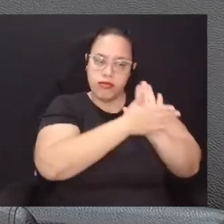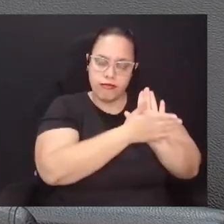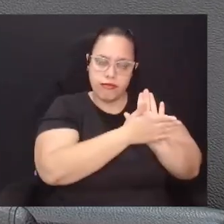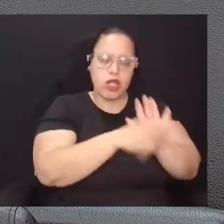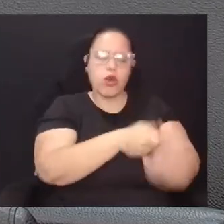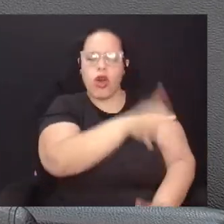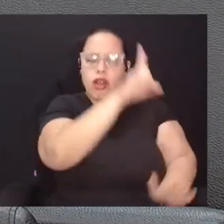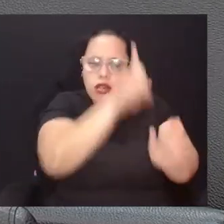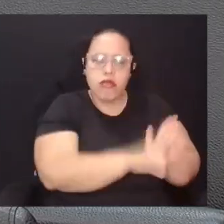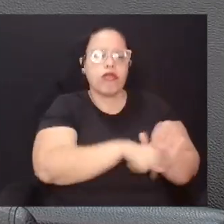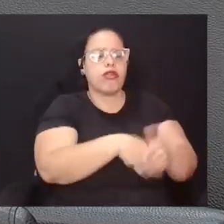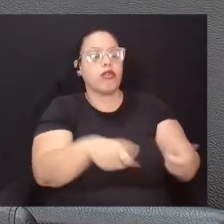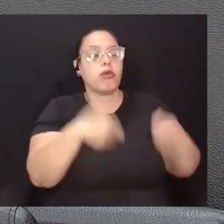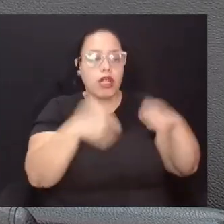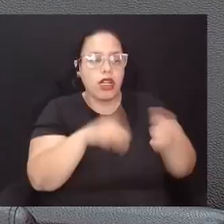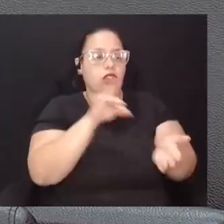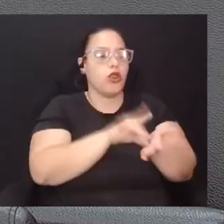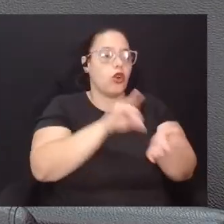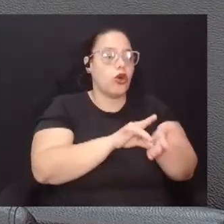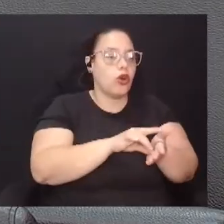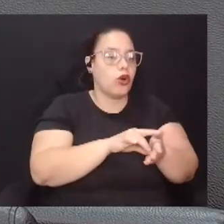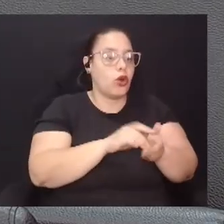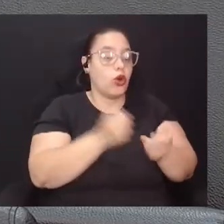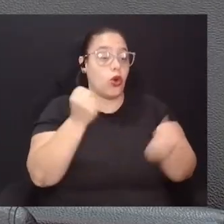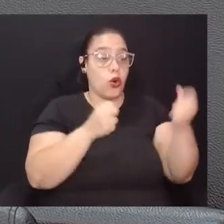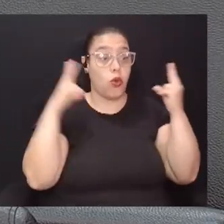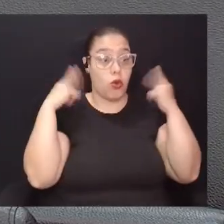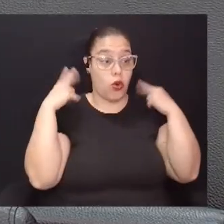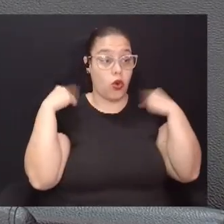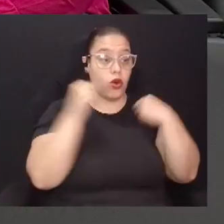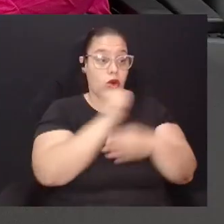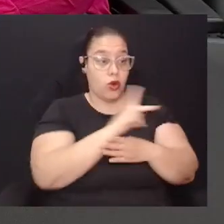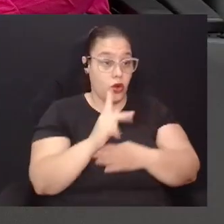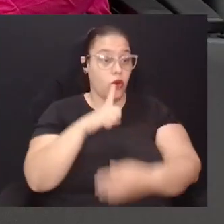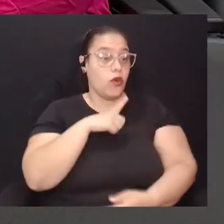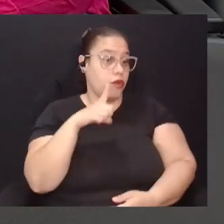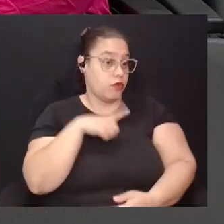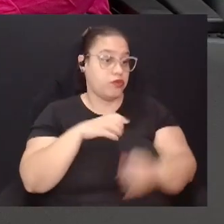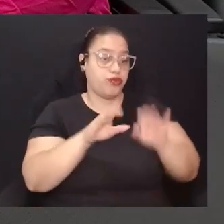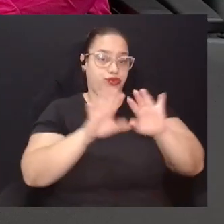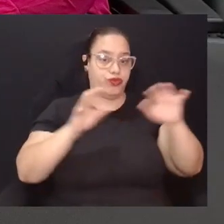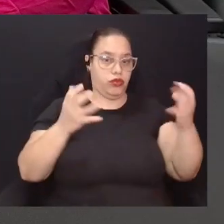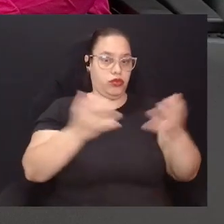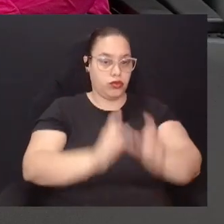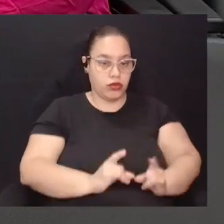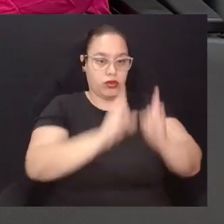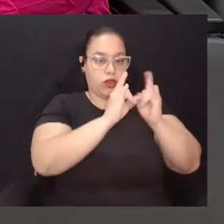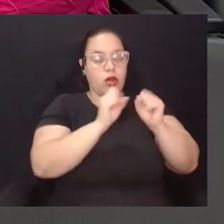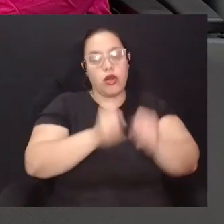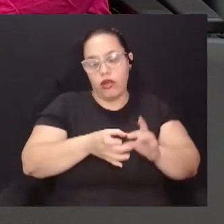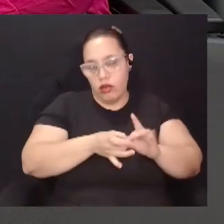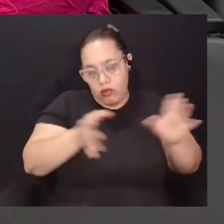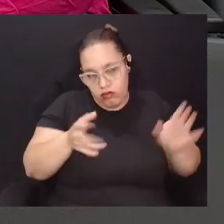todo mundo quais são os direitos e quais são os deveres dos motoristas de aplicativo, né? Tem condomínios